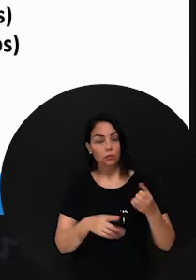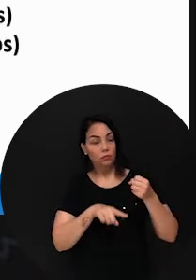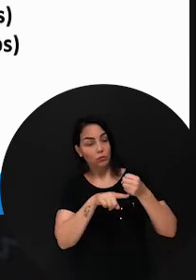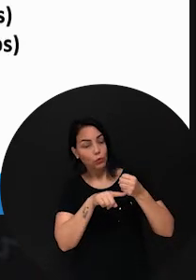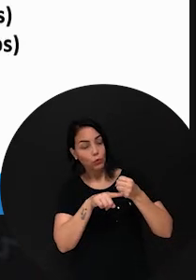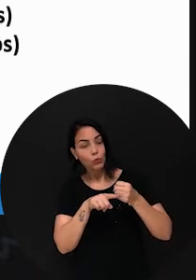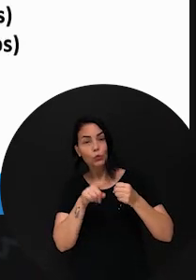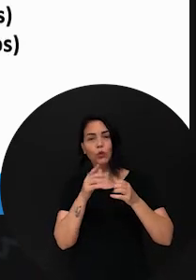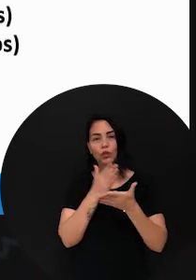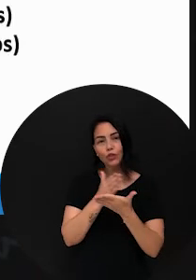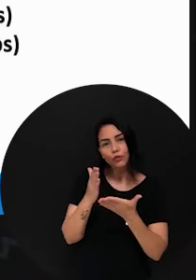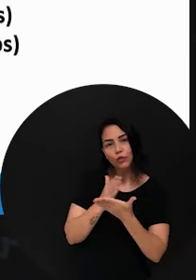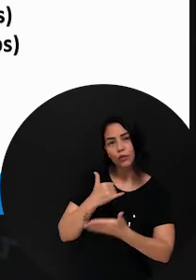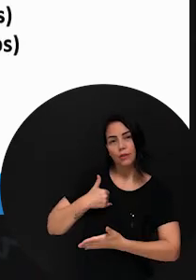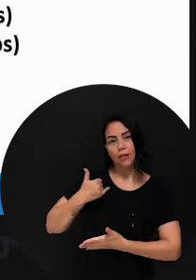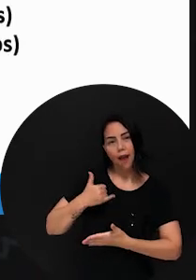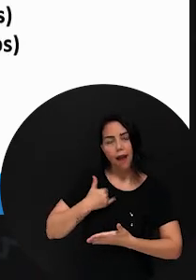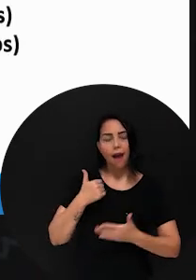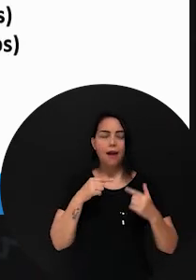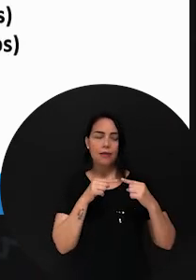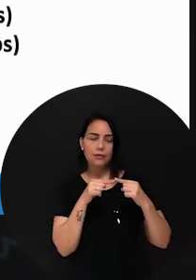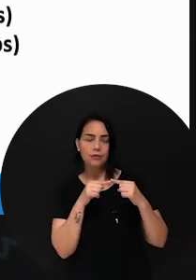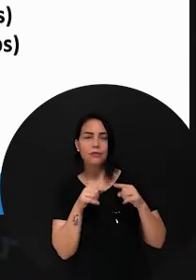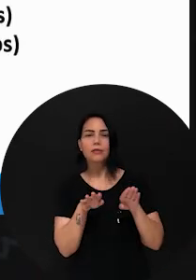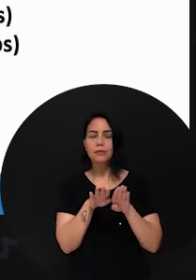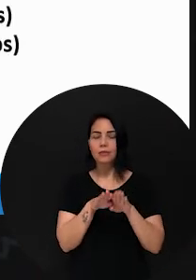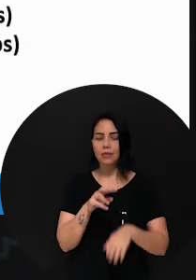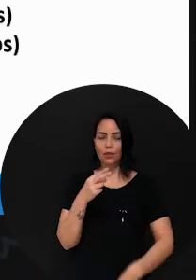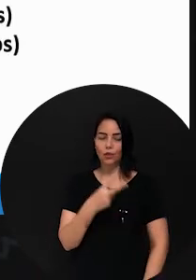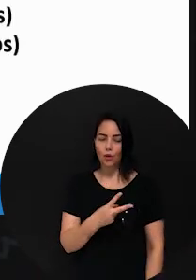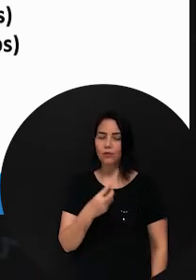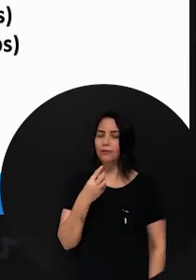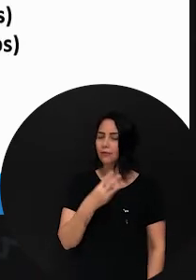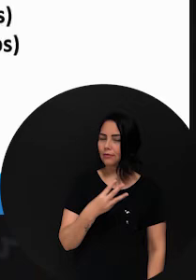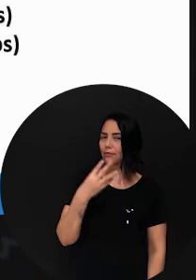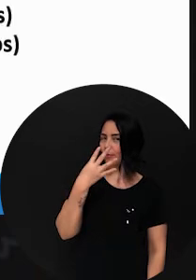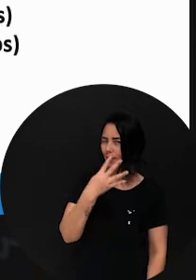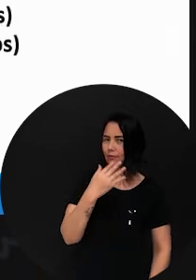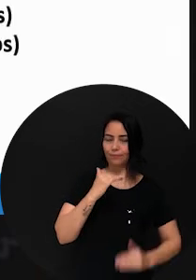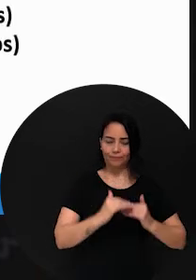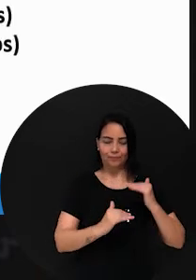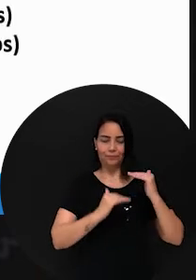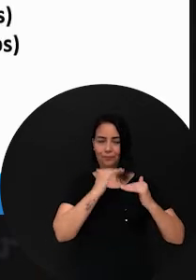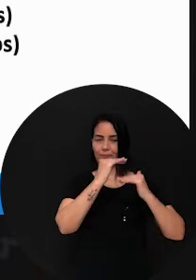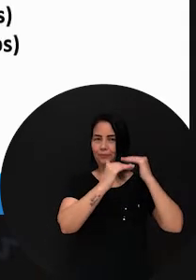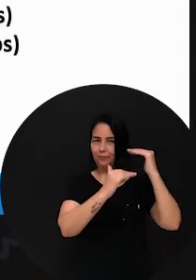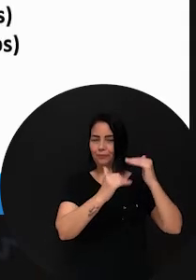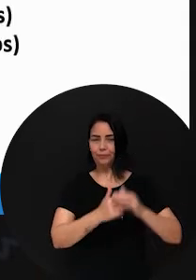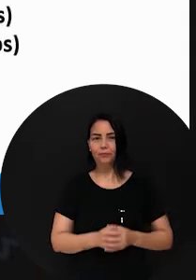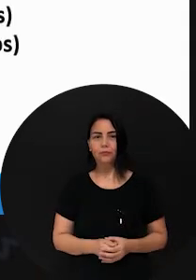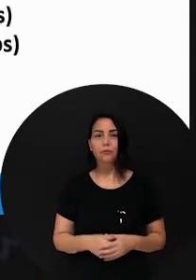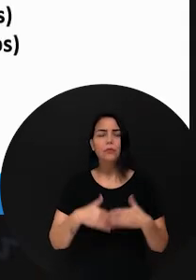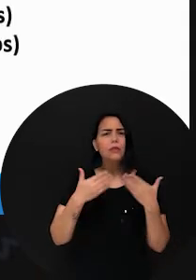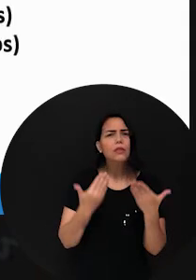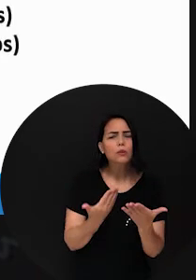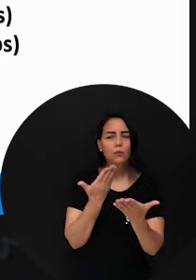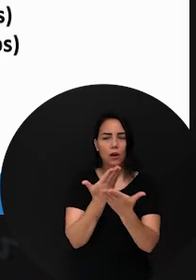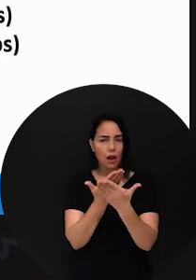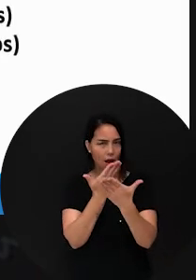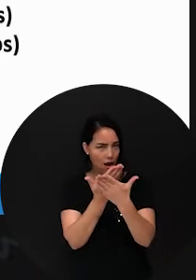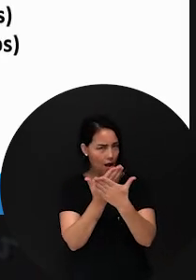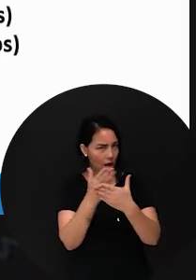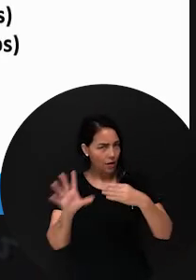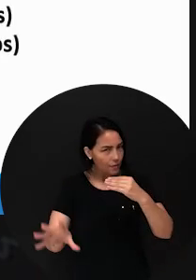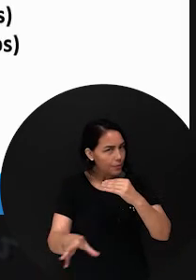etárias e o nível 2 e o 3 e 4. As aulas complementares, atualmente, por motivos